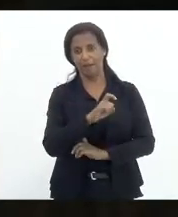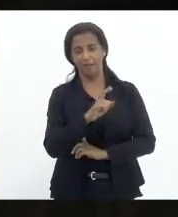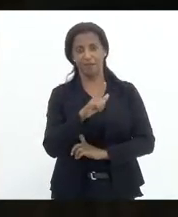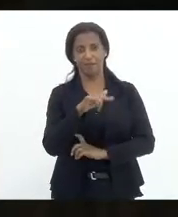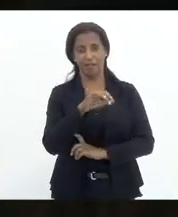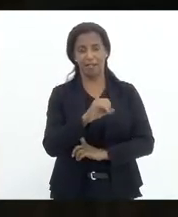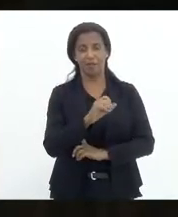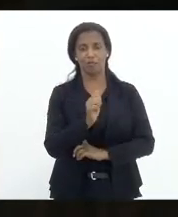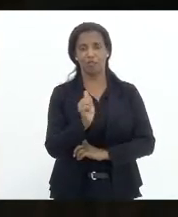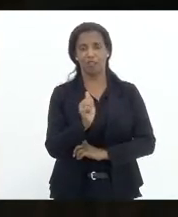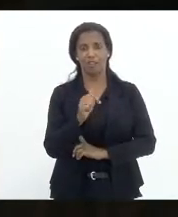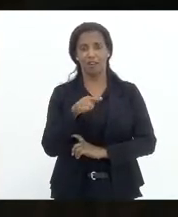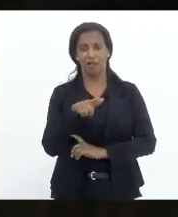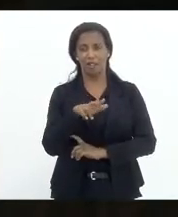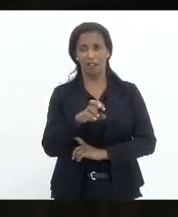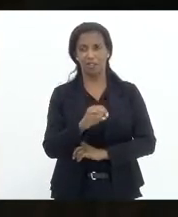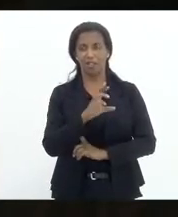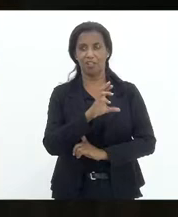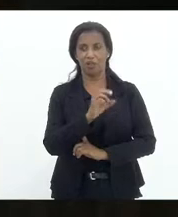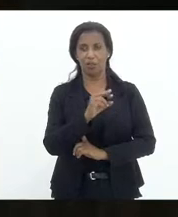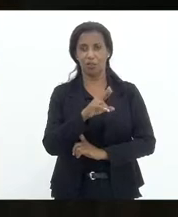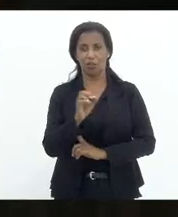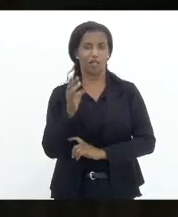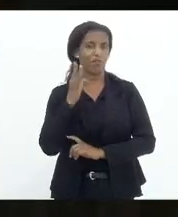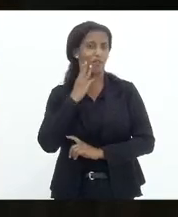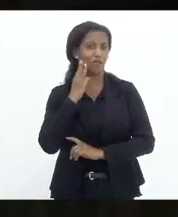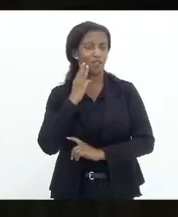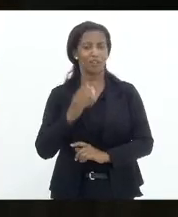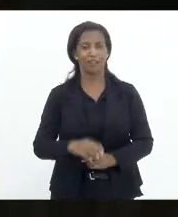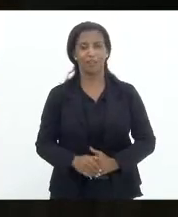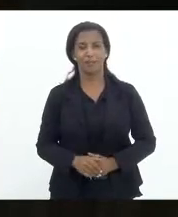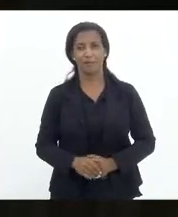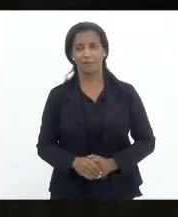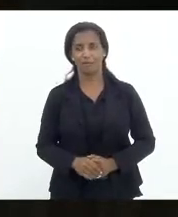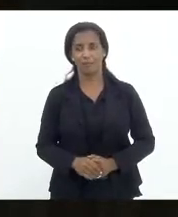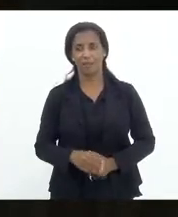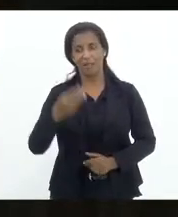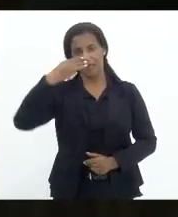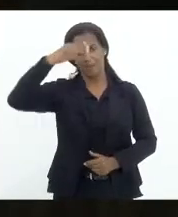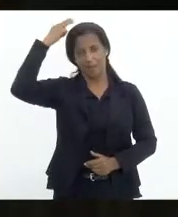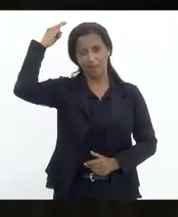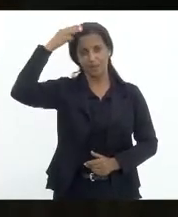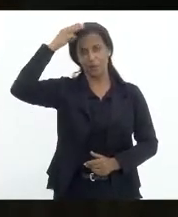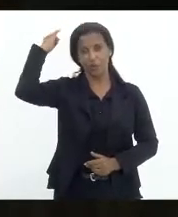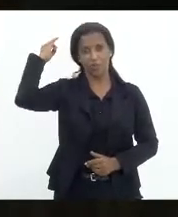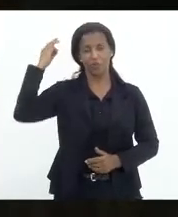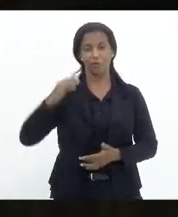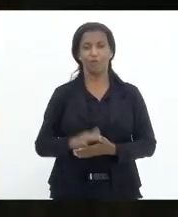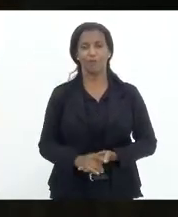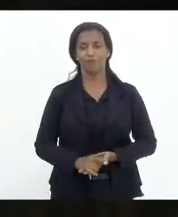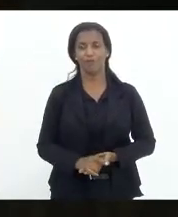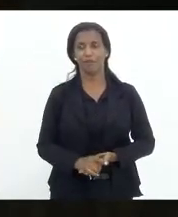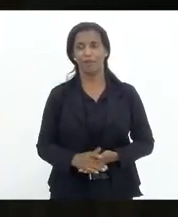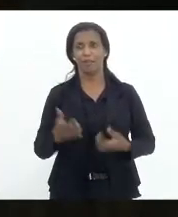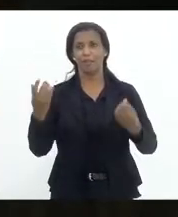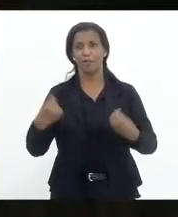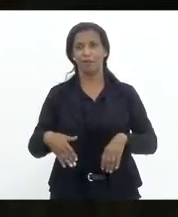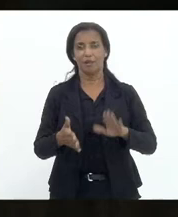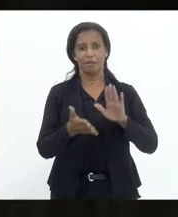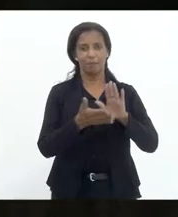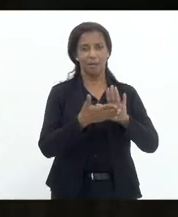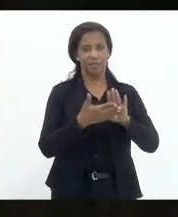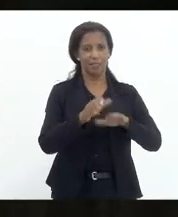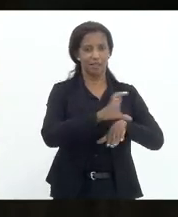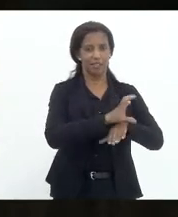Lemos Alexandre kinock Coronel Salema waldeck Carneiro Roberto Carneiro e Márcio Pacheco vendendo de pareceres das comissões